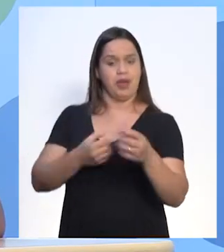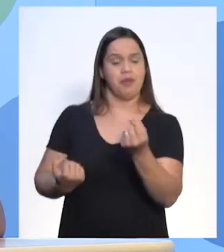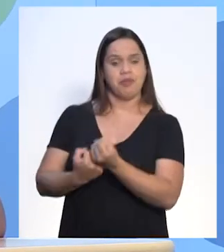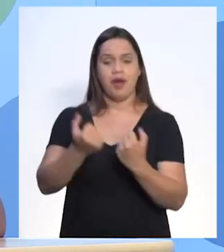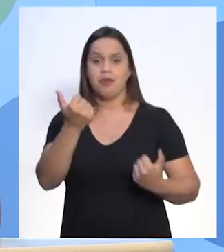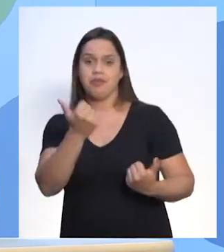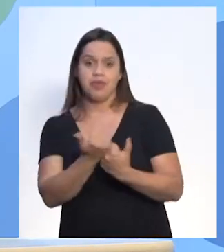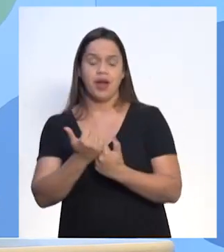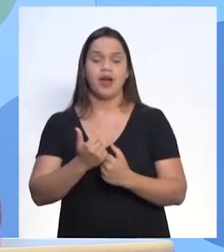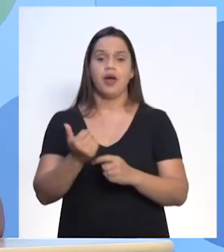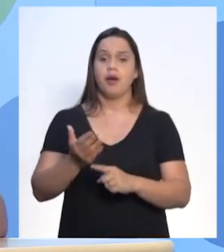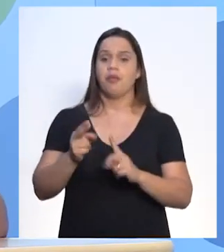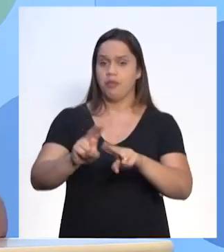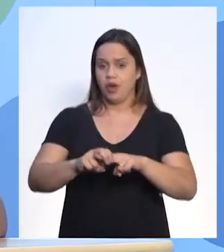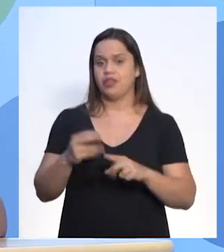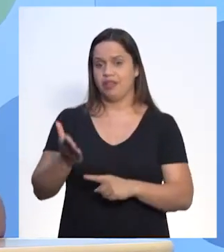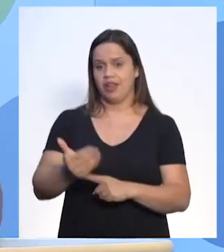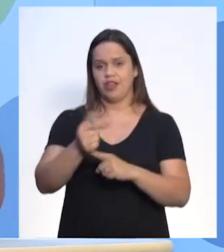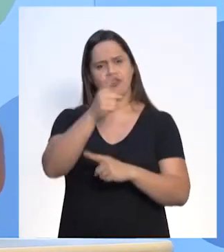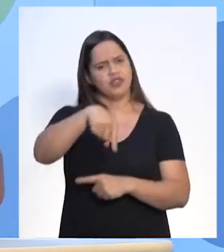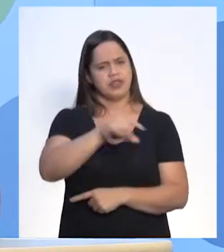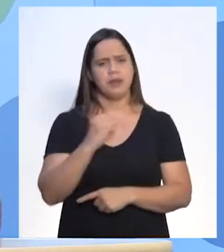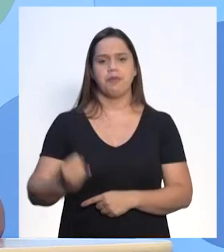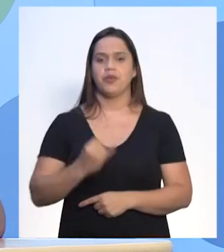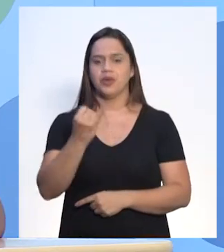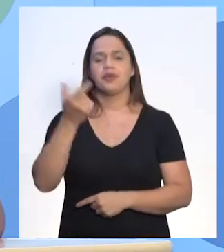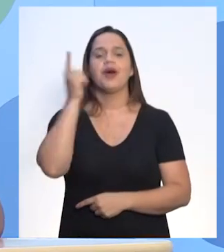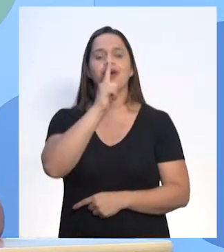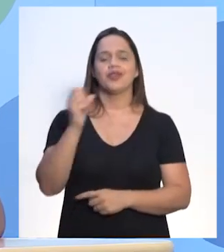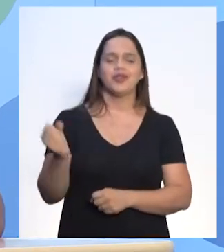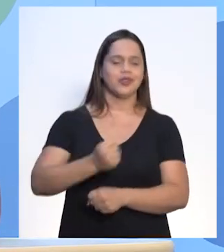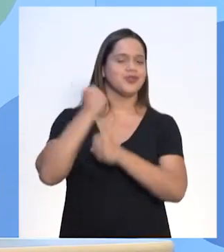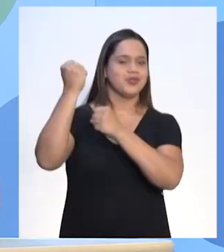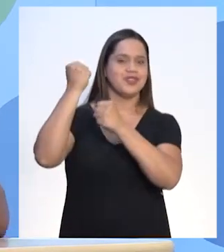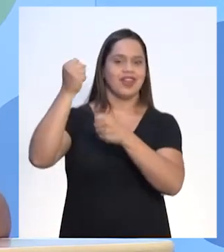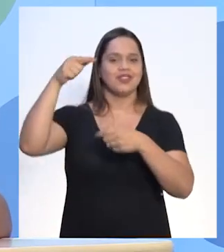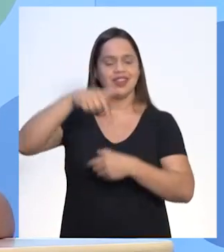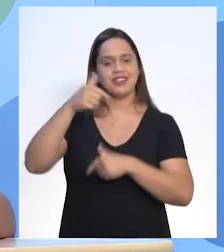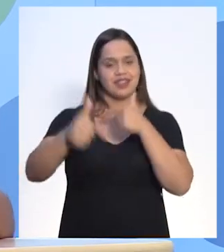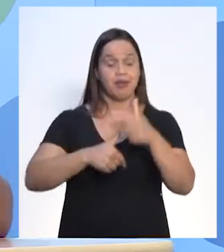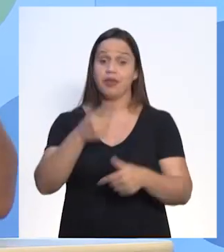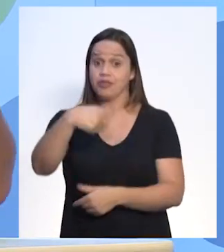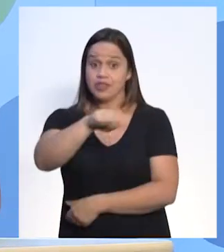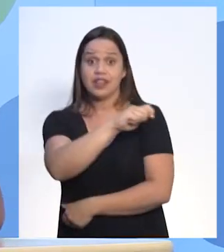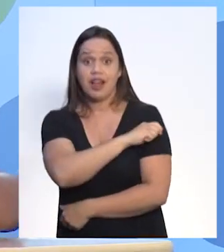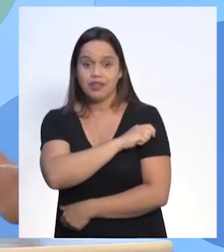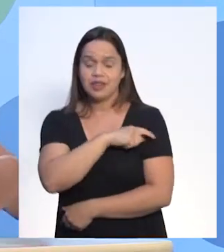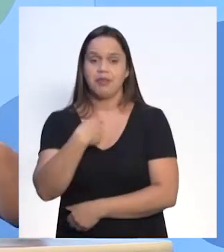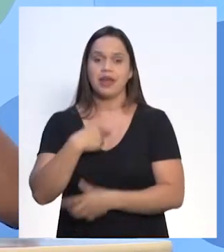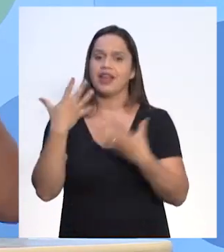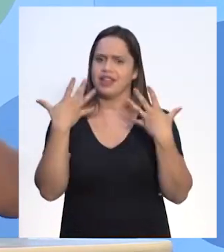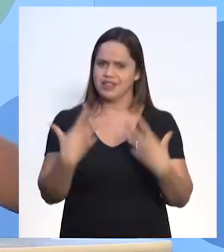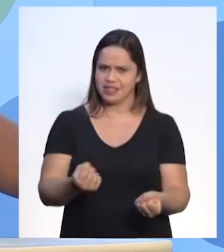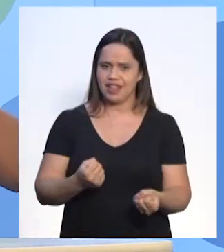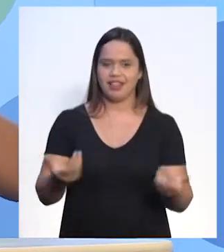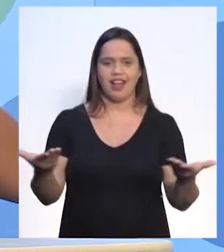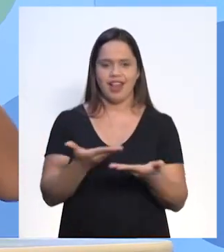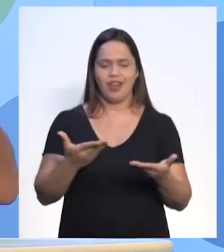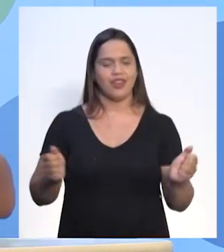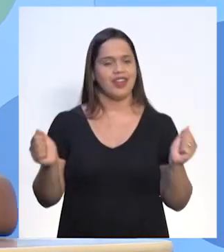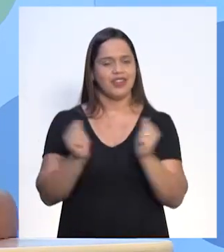tecnologia, e vocês foram fundamentais para o sucesso desse trabalho. E estudantes também, que abraçaram a causa e agora